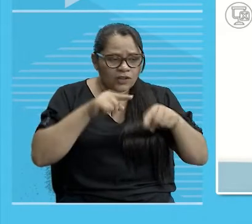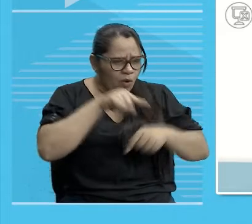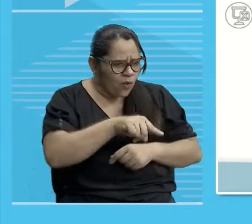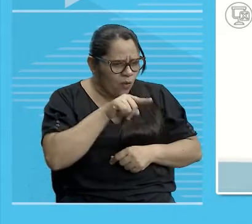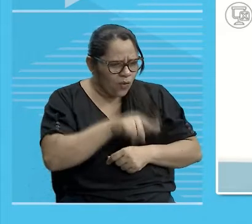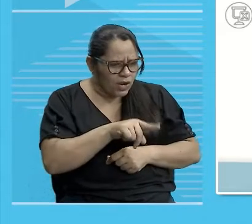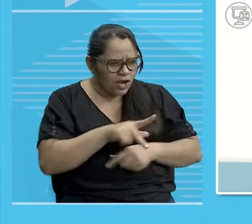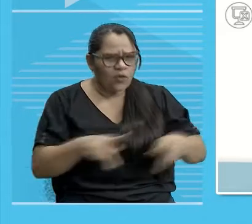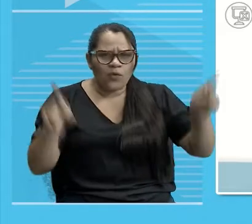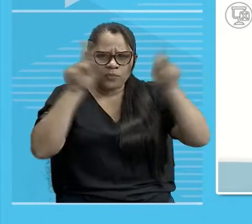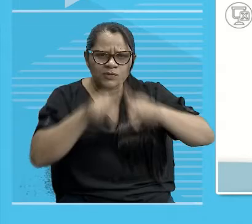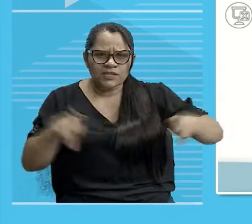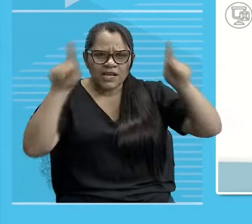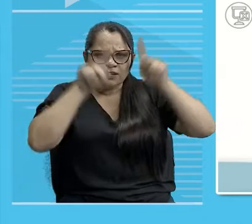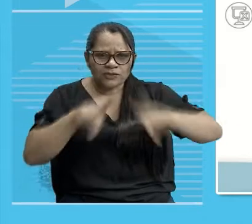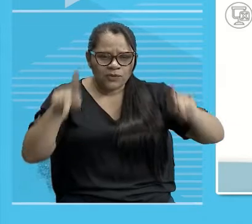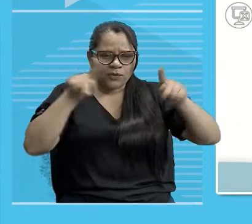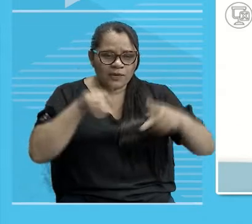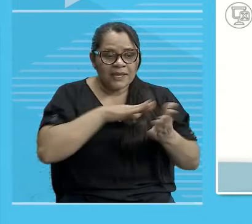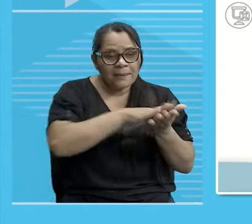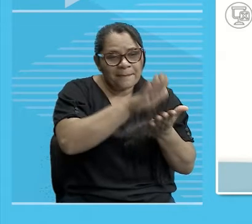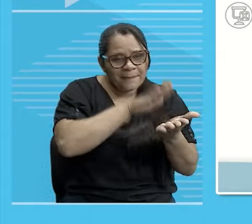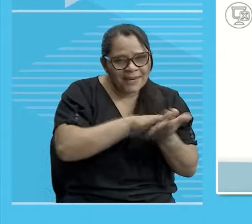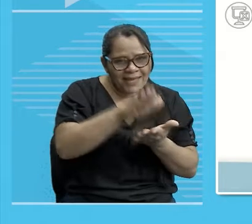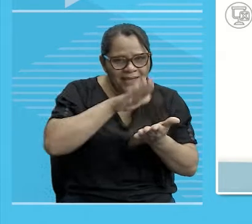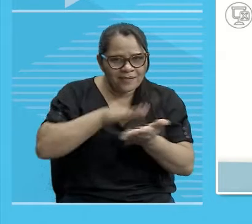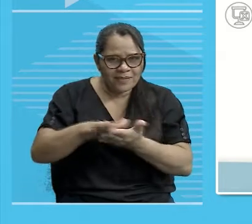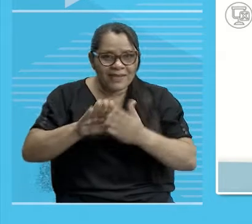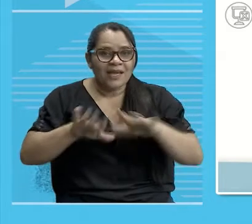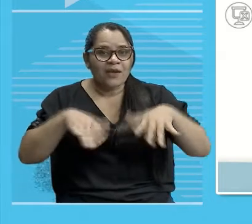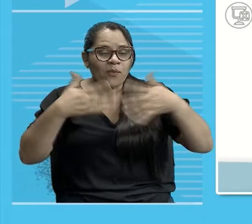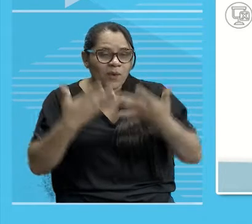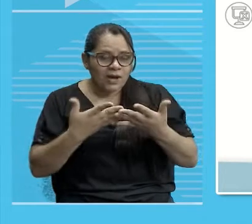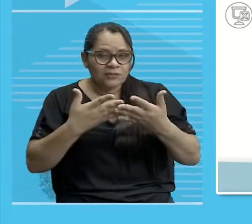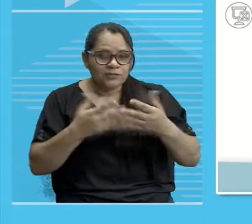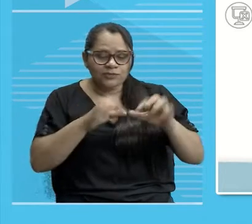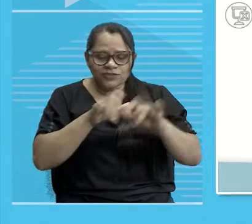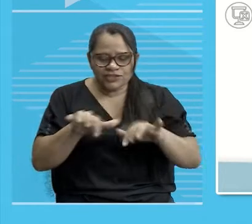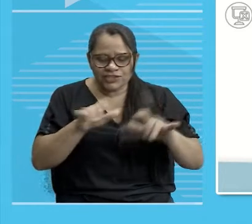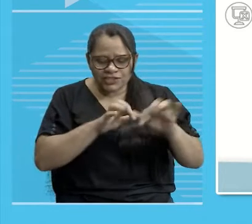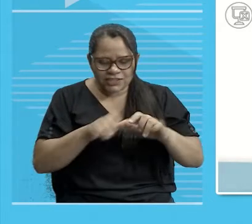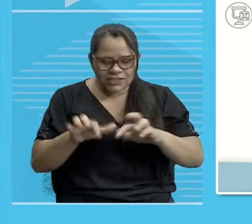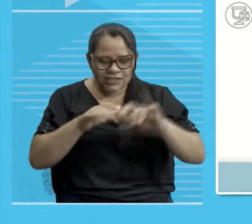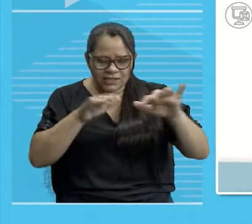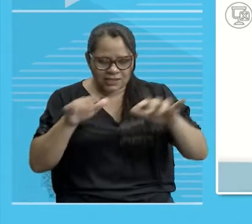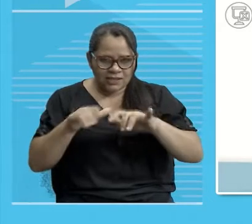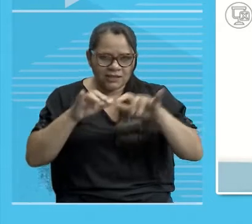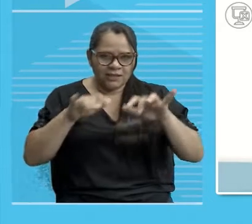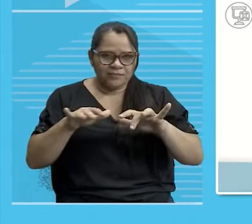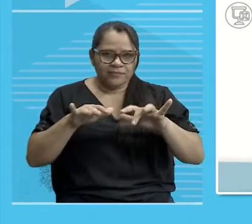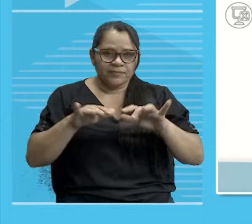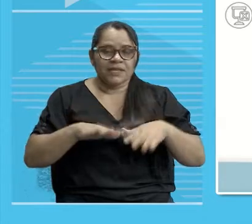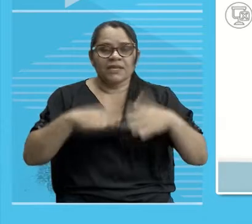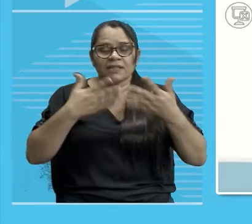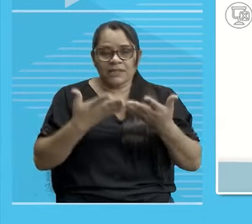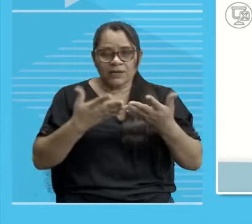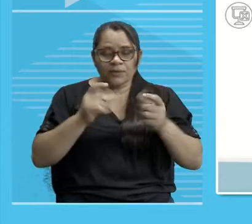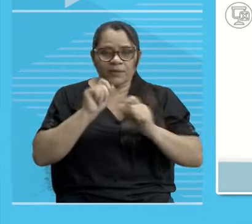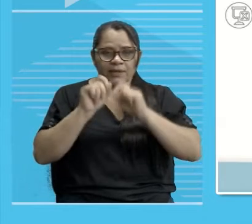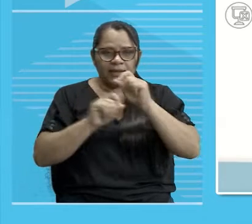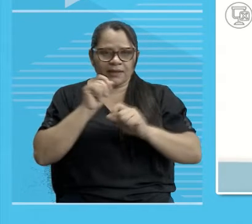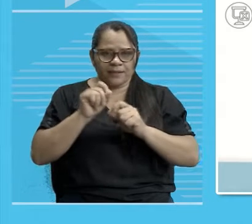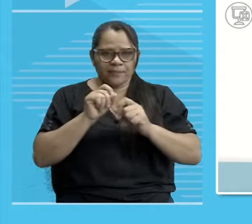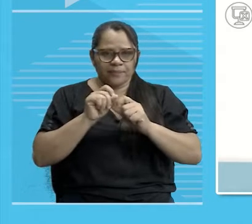imprime Enquanto você digita que a máquina escreveu o documento sai na hora bom turma